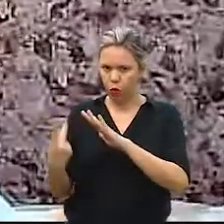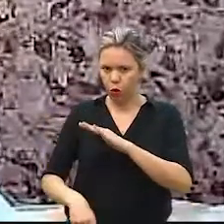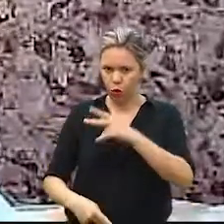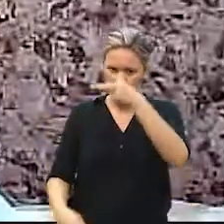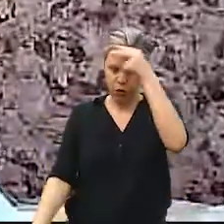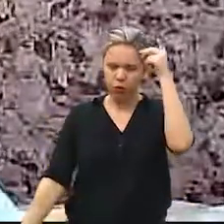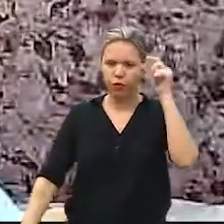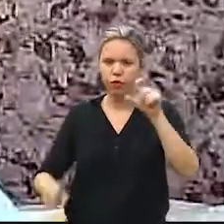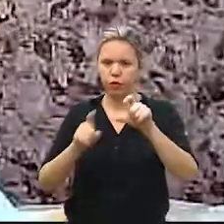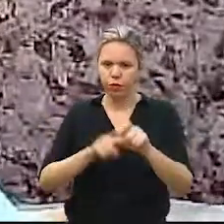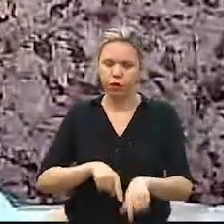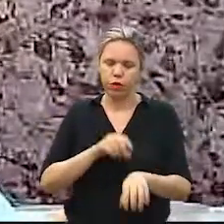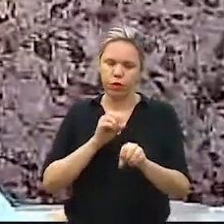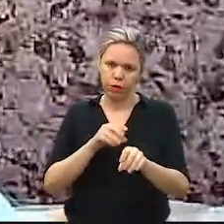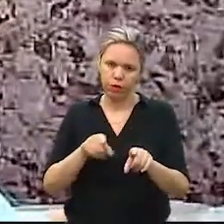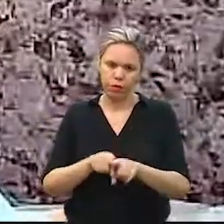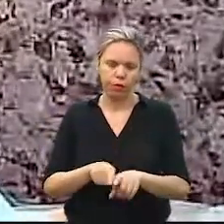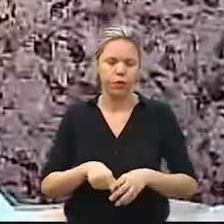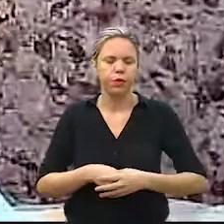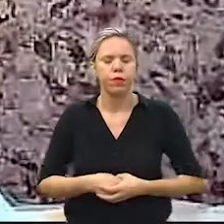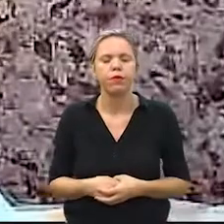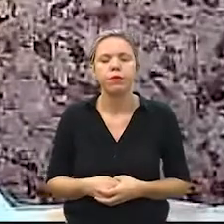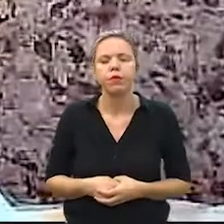Educação, a